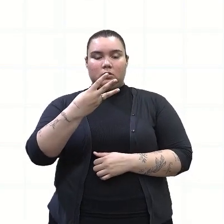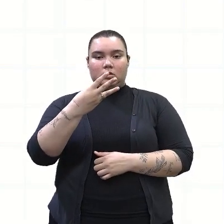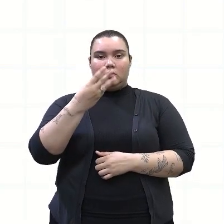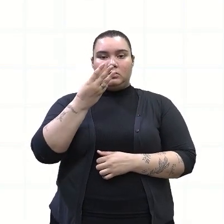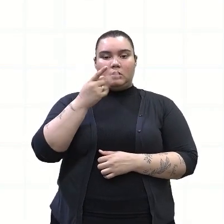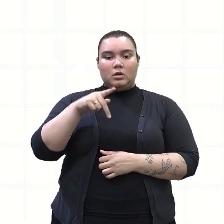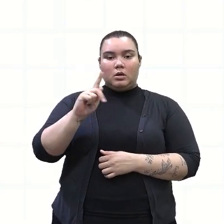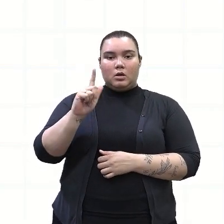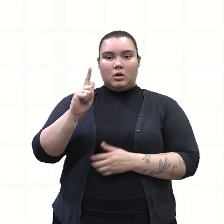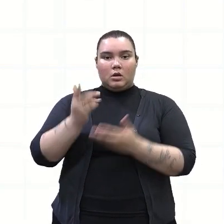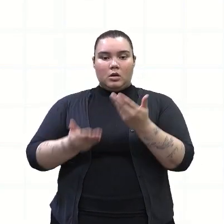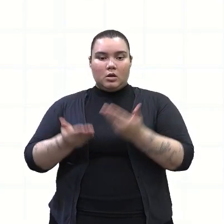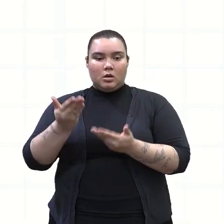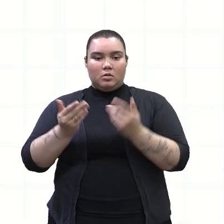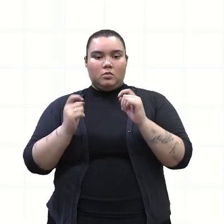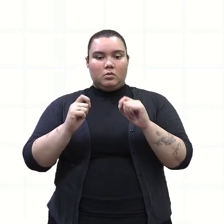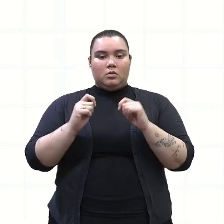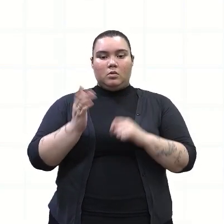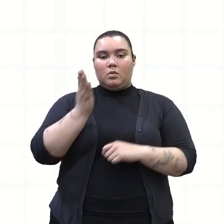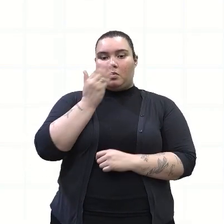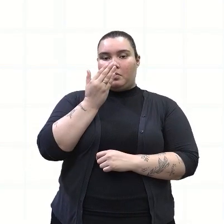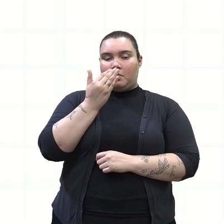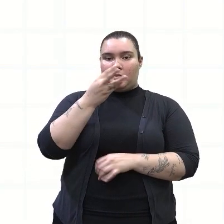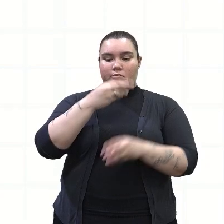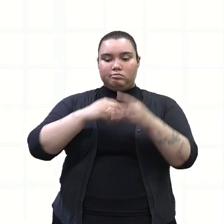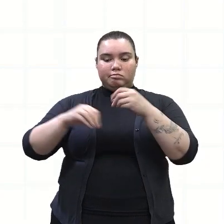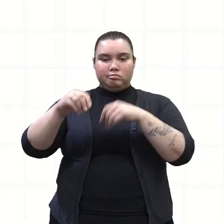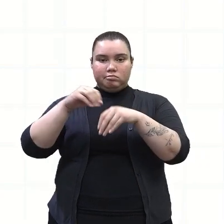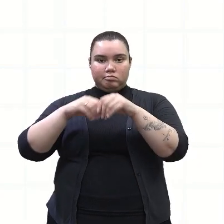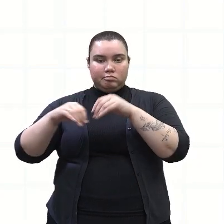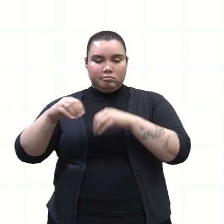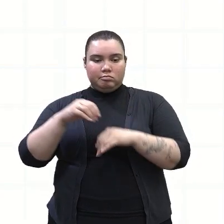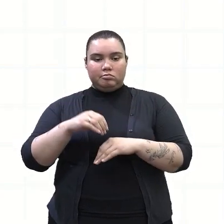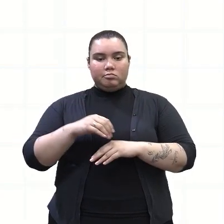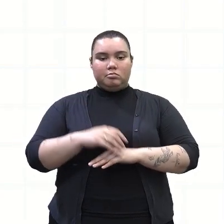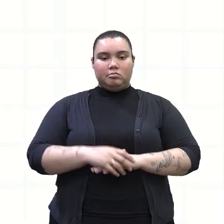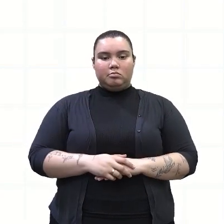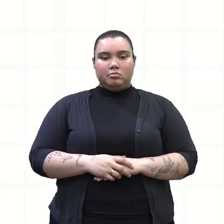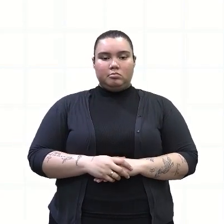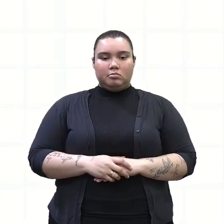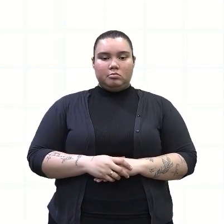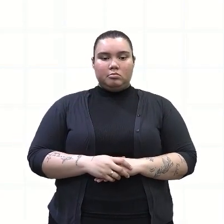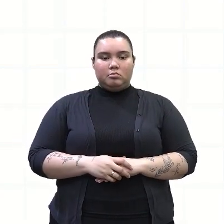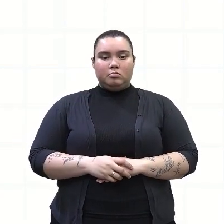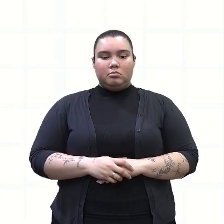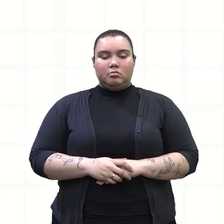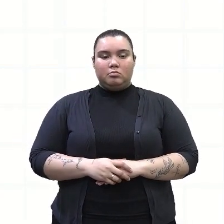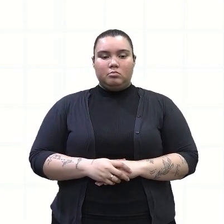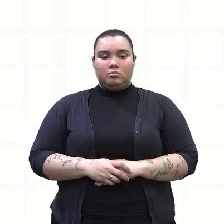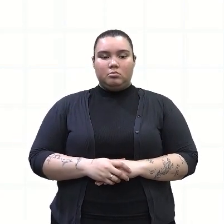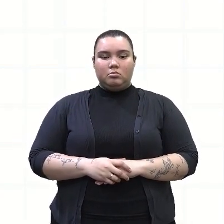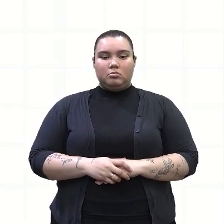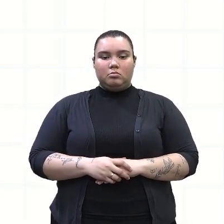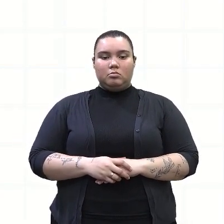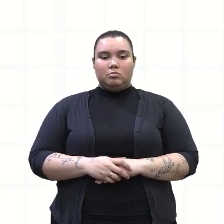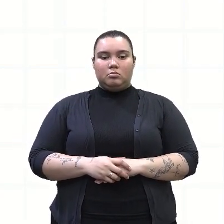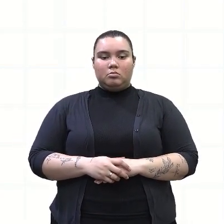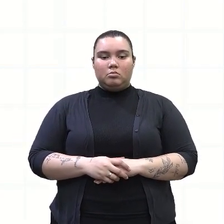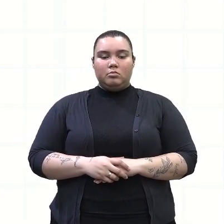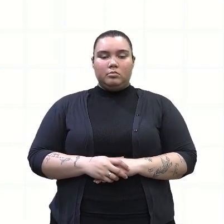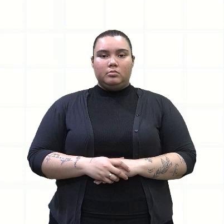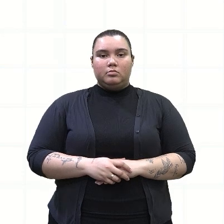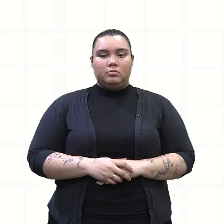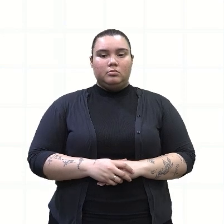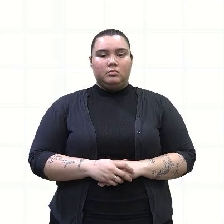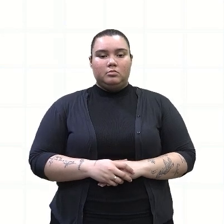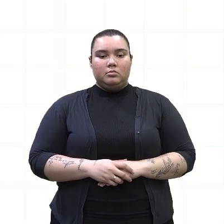né? De grãos secos. O que mais que ele gosta de comer? As well as more than 31